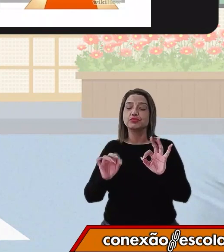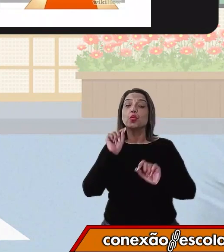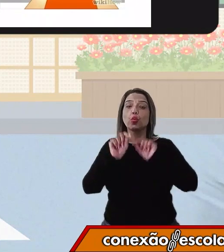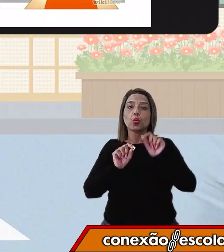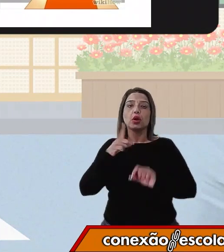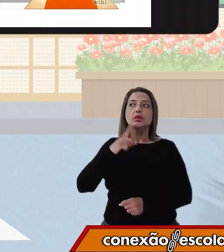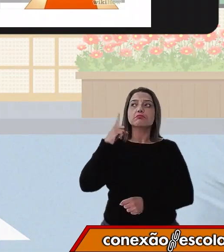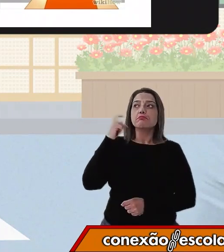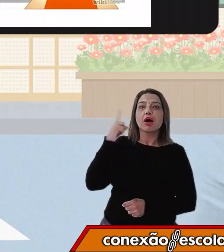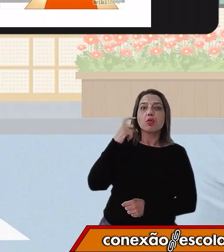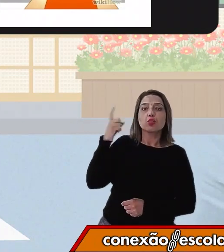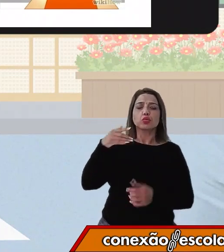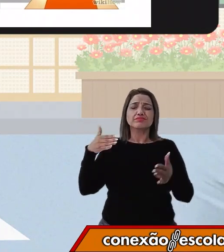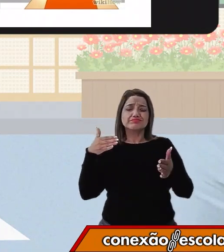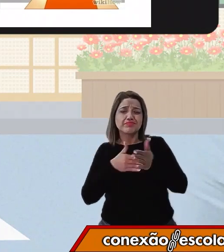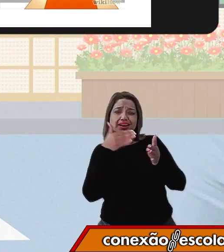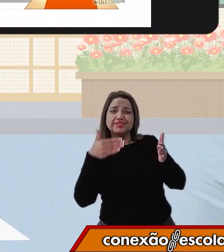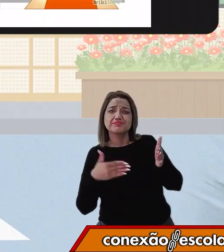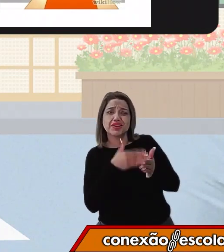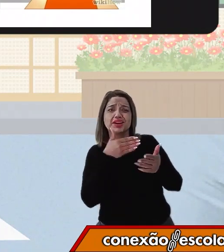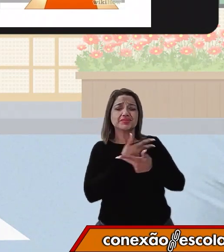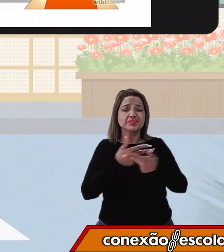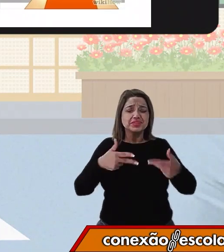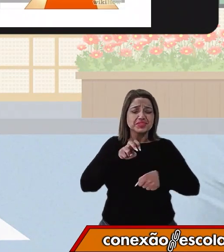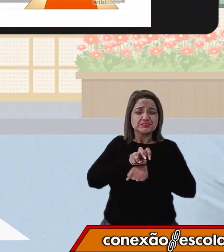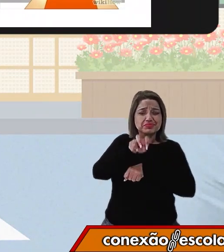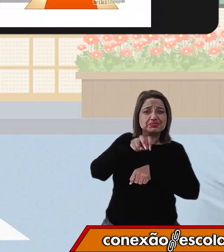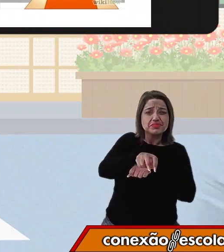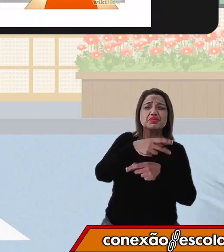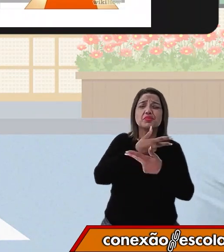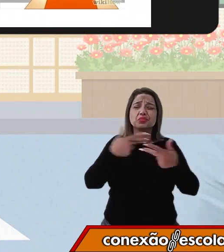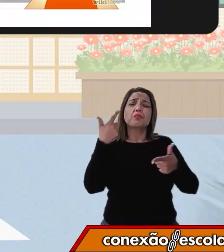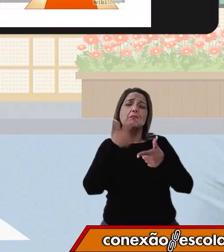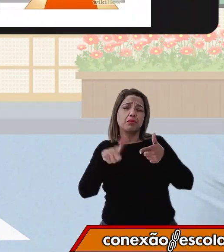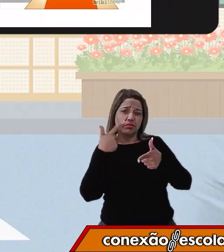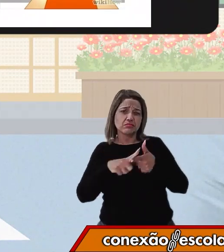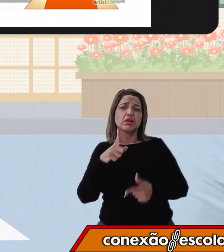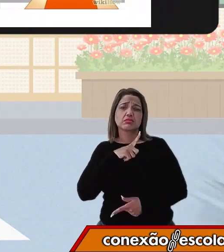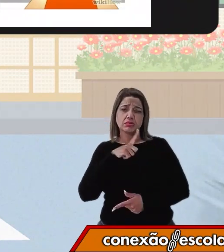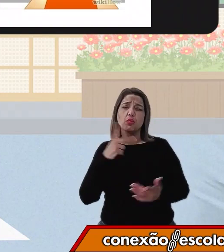aos sons obstáculos e Barreiras que poderá enfrentar